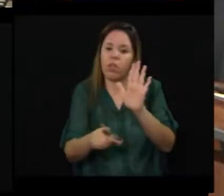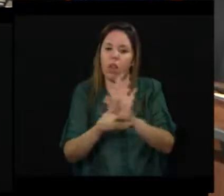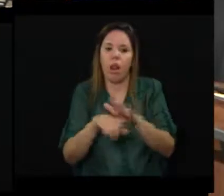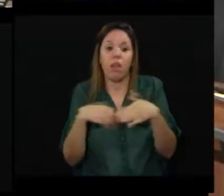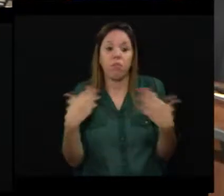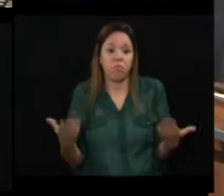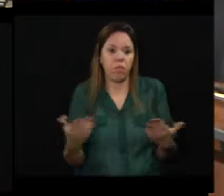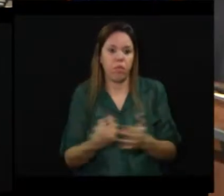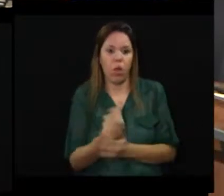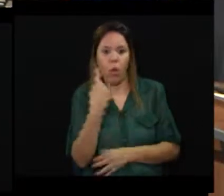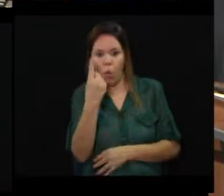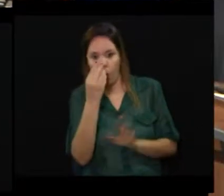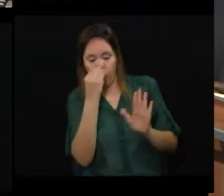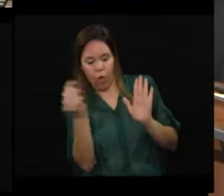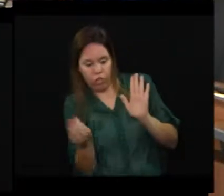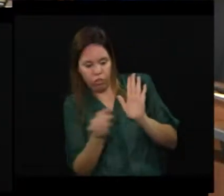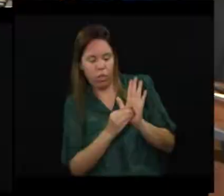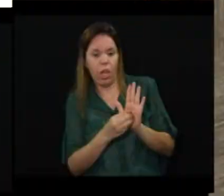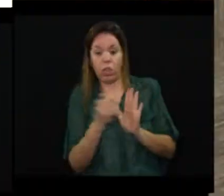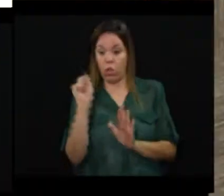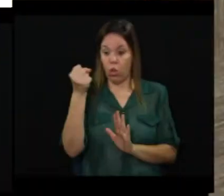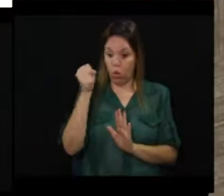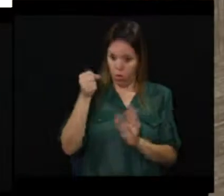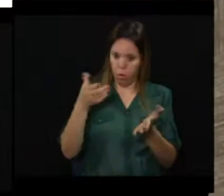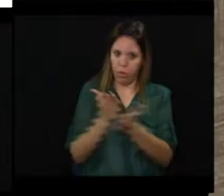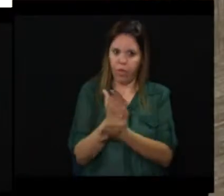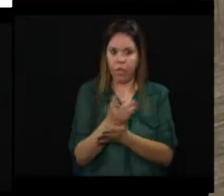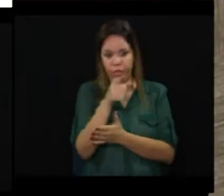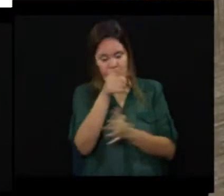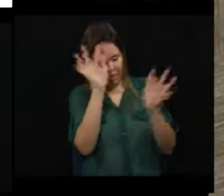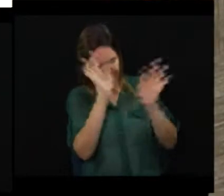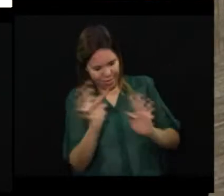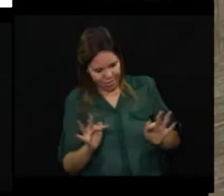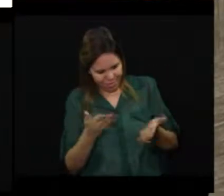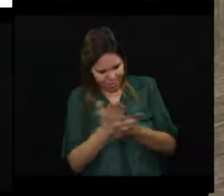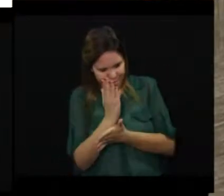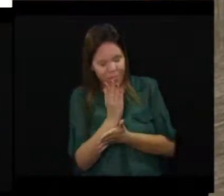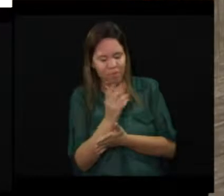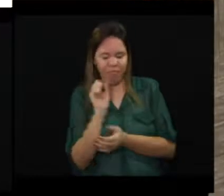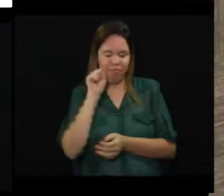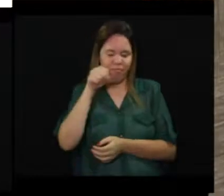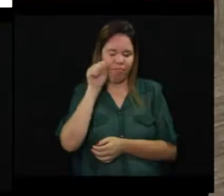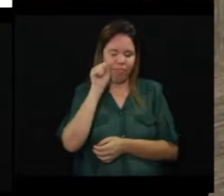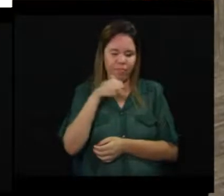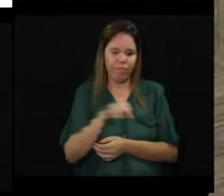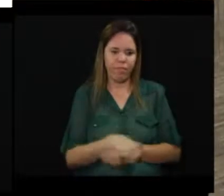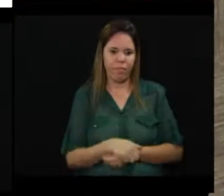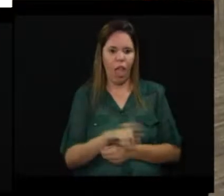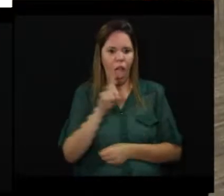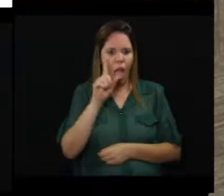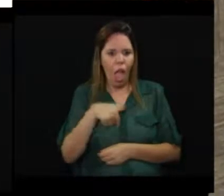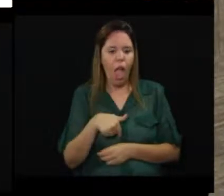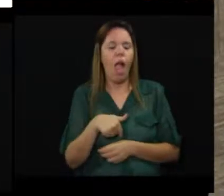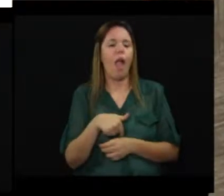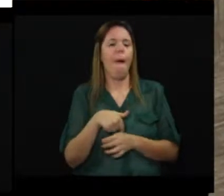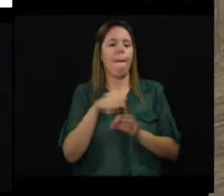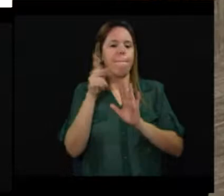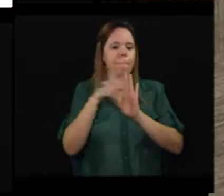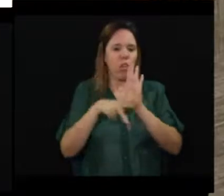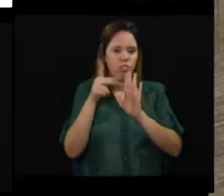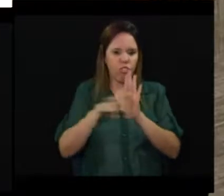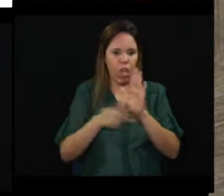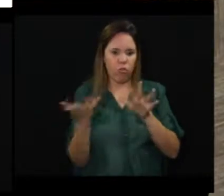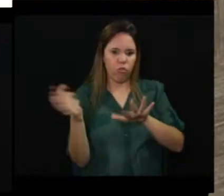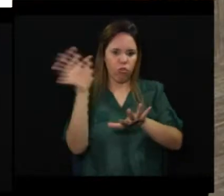foi rejeitado e 8 aprovados. Ficou feliz com a aprovação? Sim, porque afinal é um projeto de inclusão social, então é muito